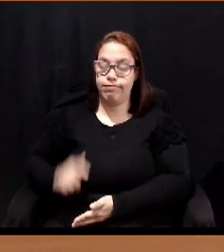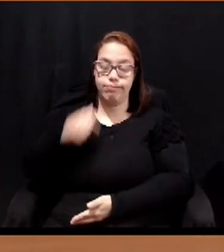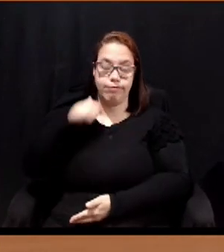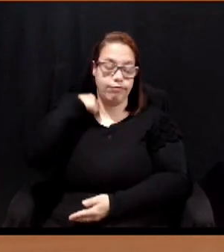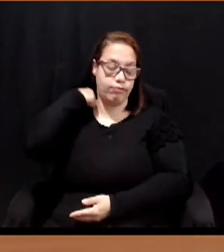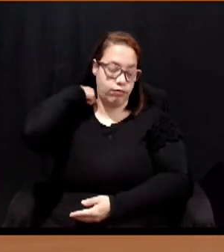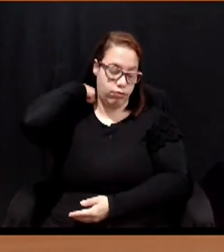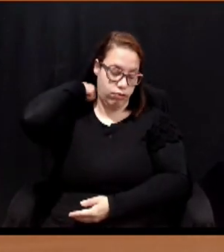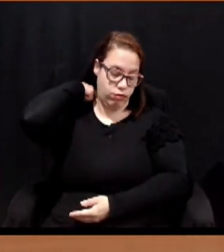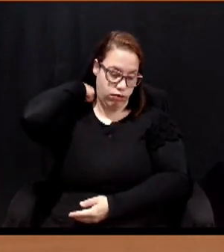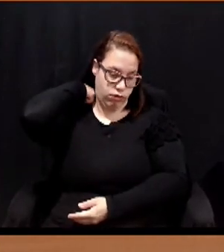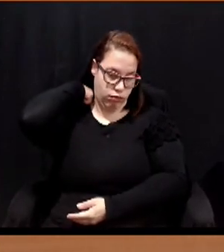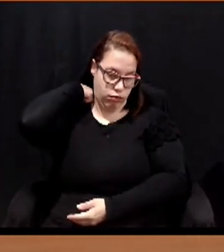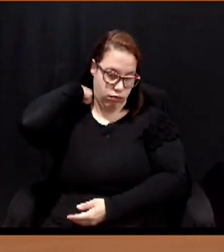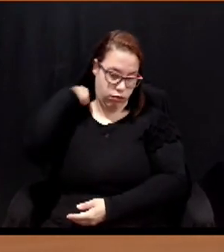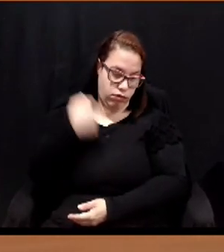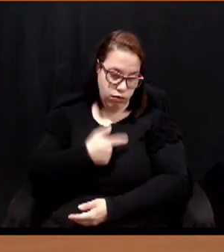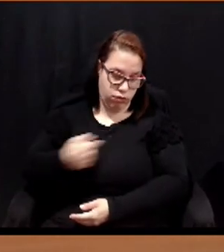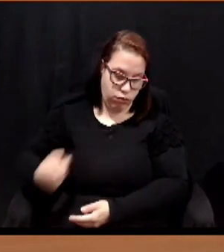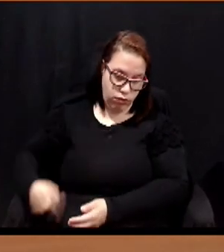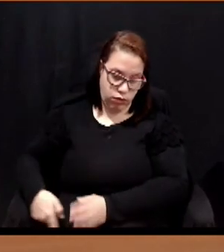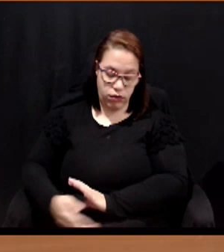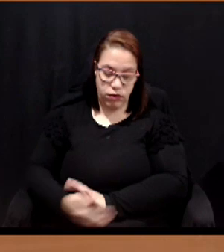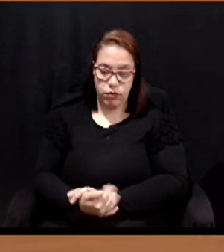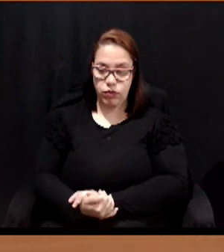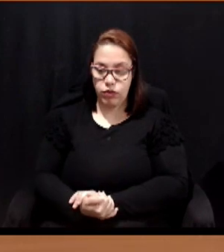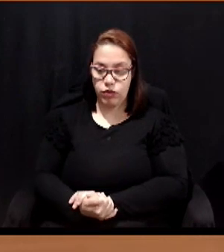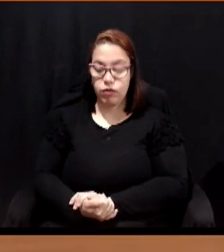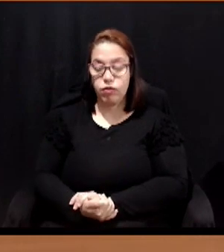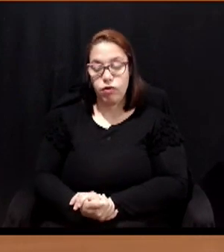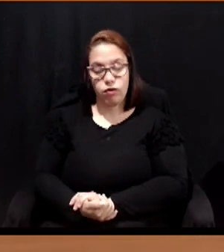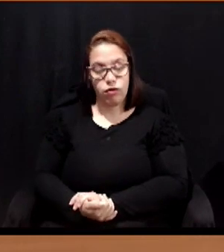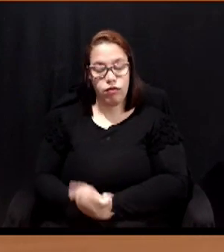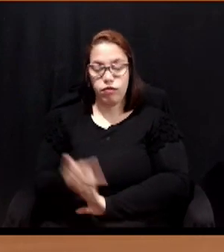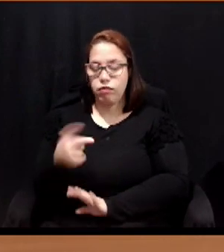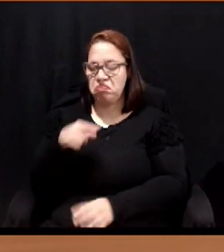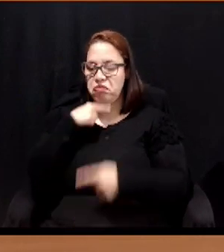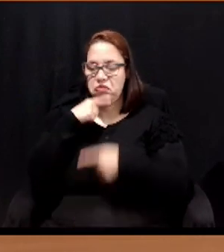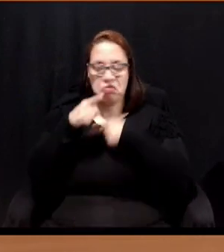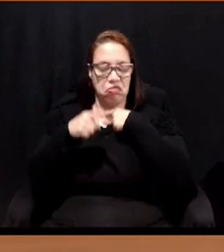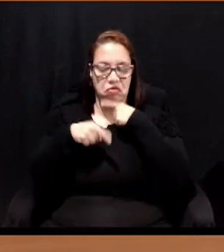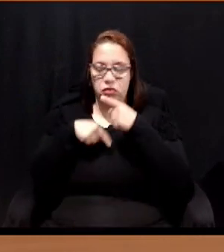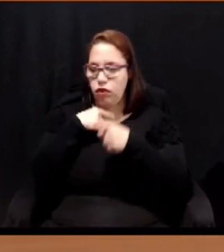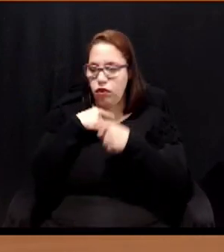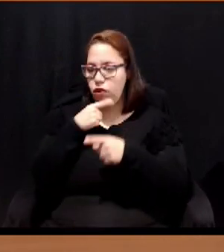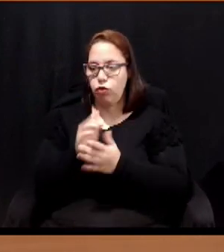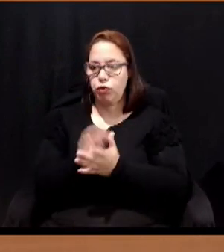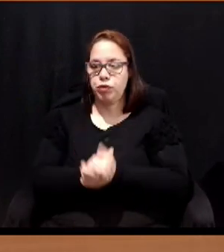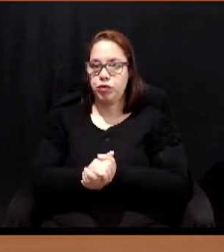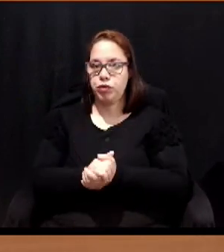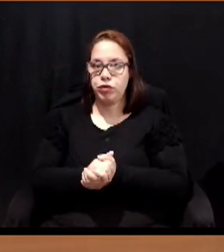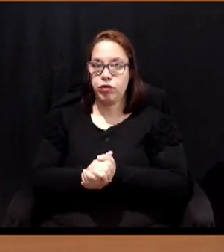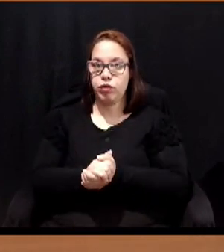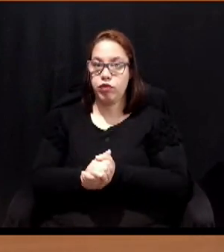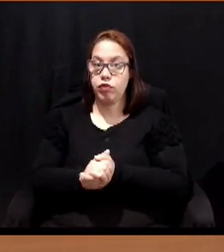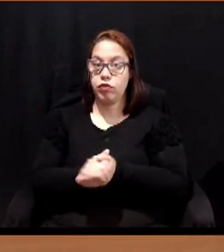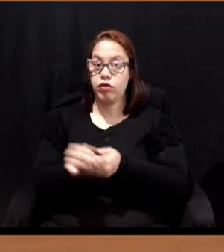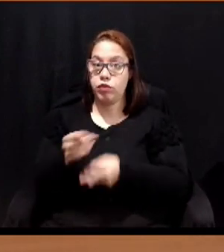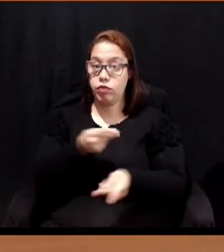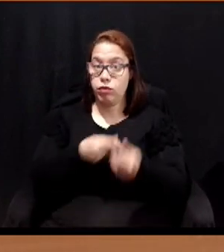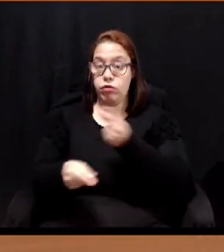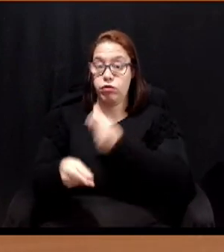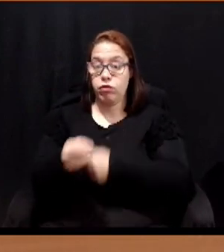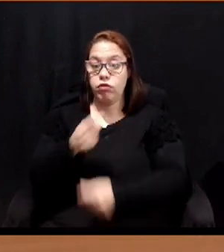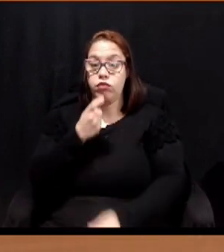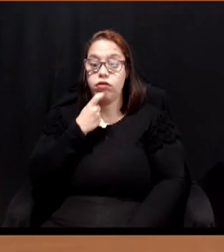no entendimento. Então, dessa forma, não tenha dúvida nenhuma que esses negócios para Campinas e